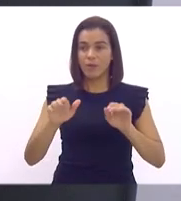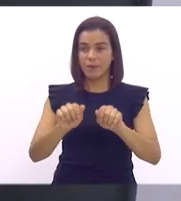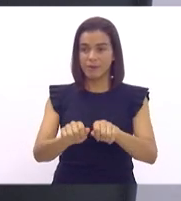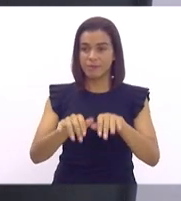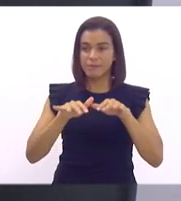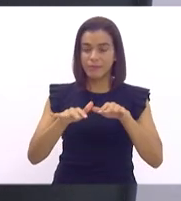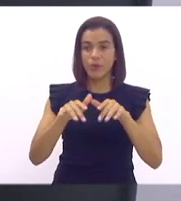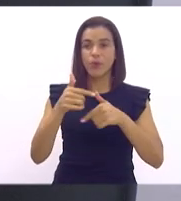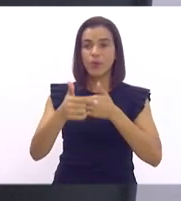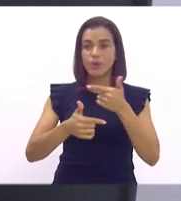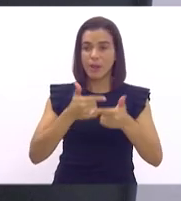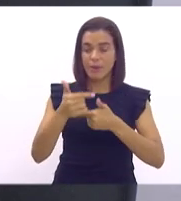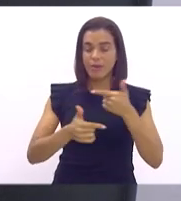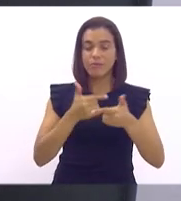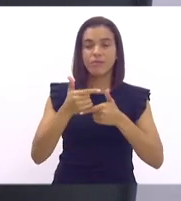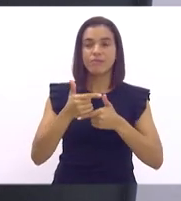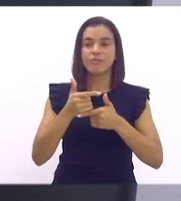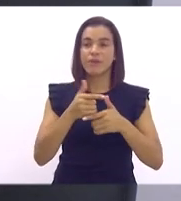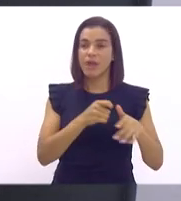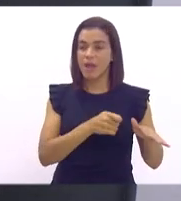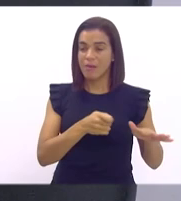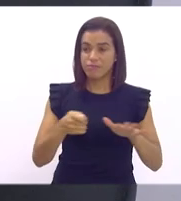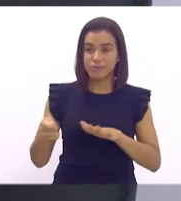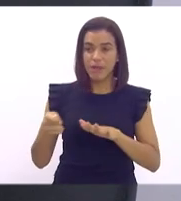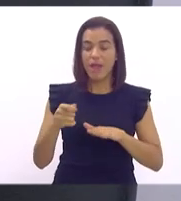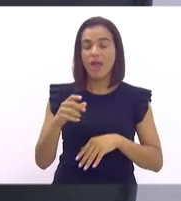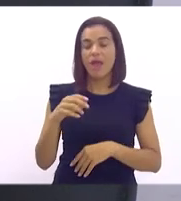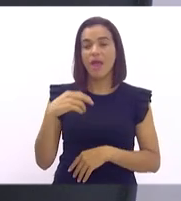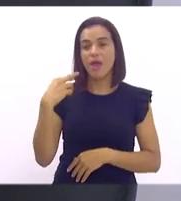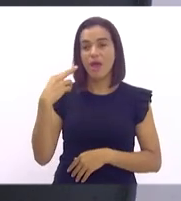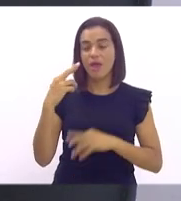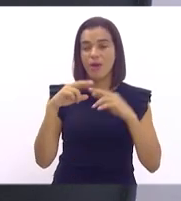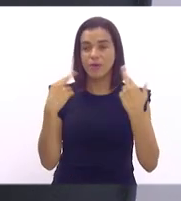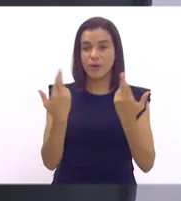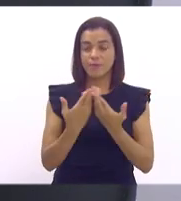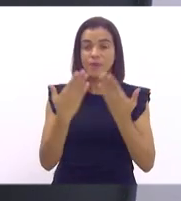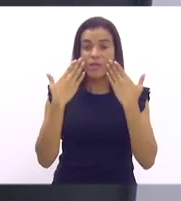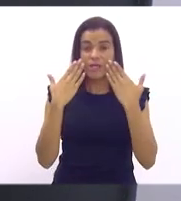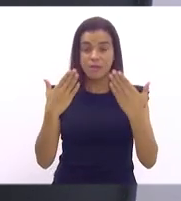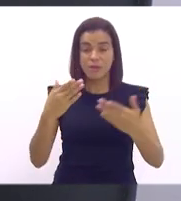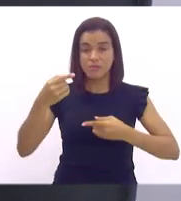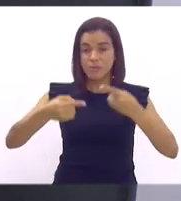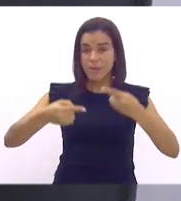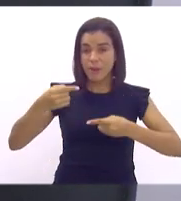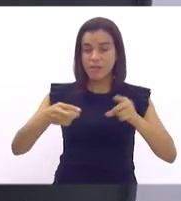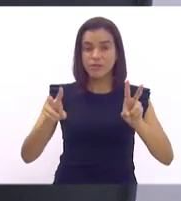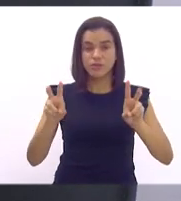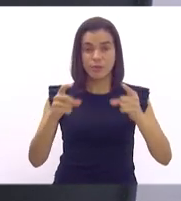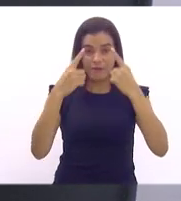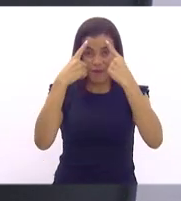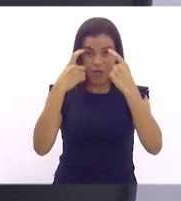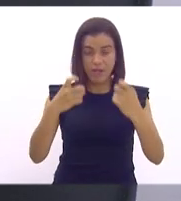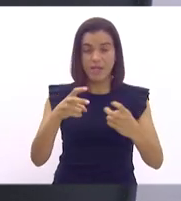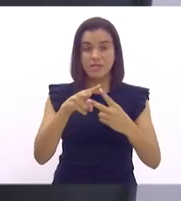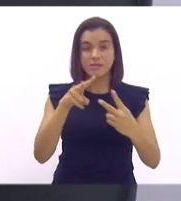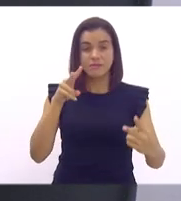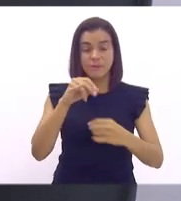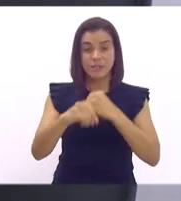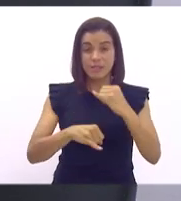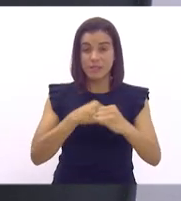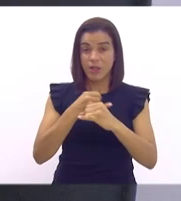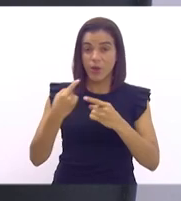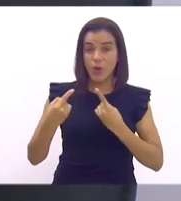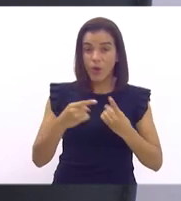trabalhos da 16ª reunião ordinária com a seguinte pauta: exposição e debate sobre o tema violência cibernética